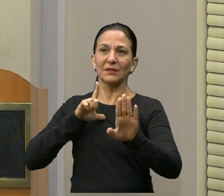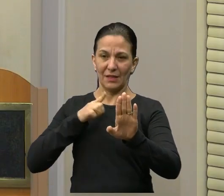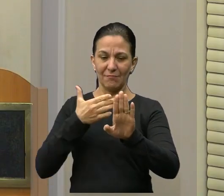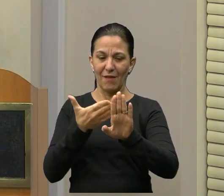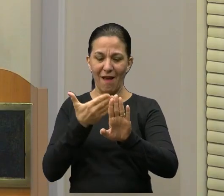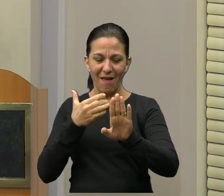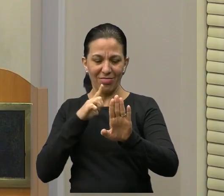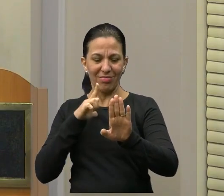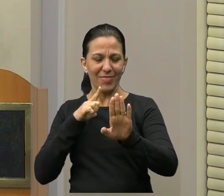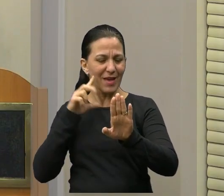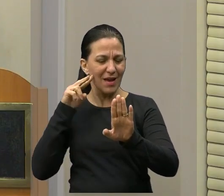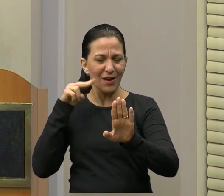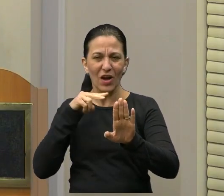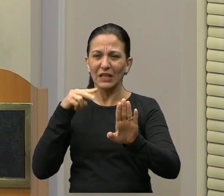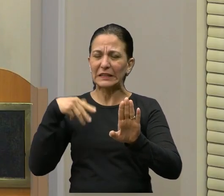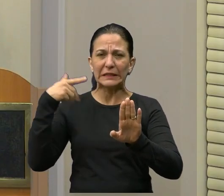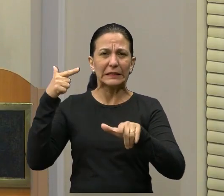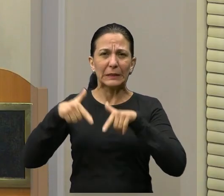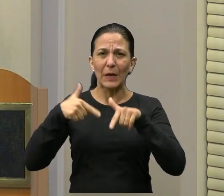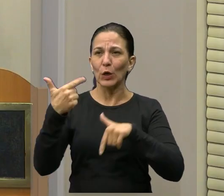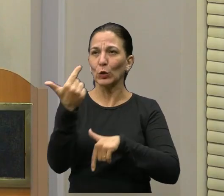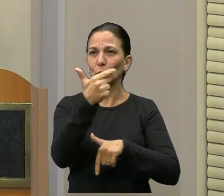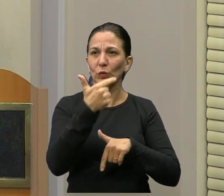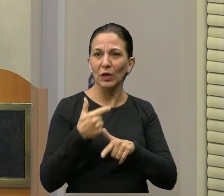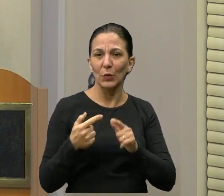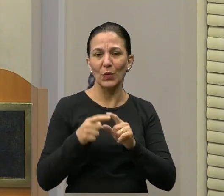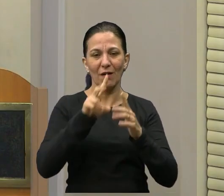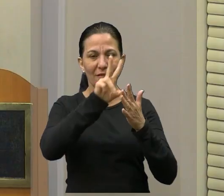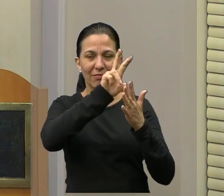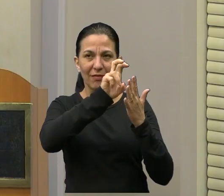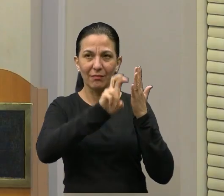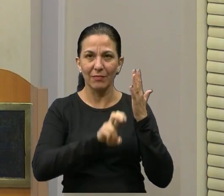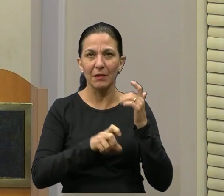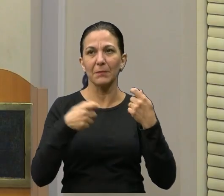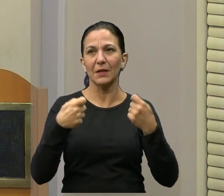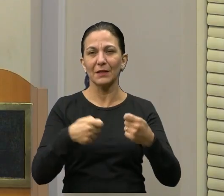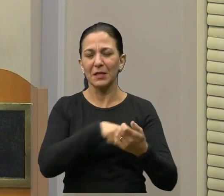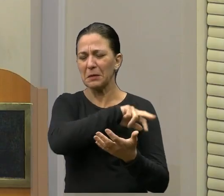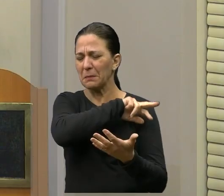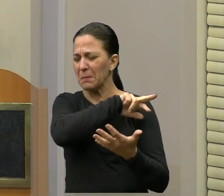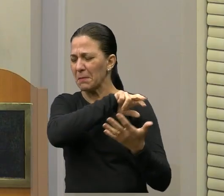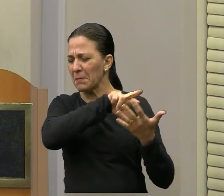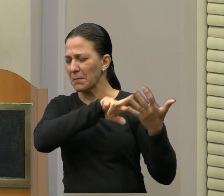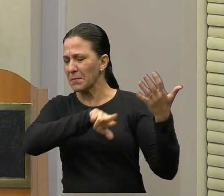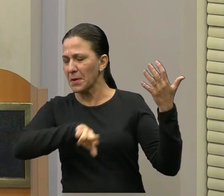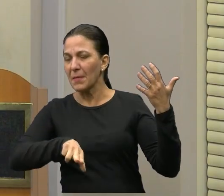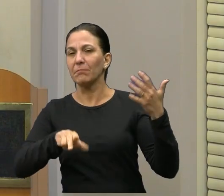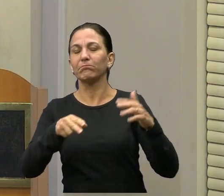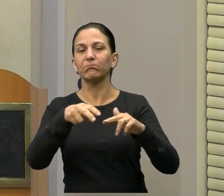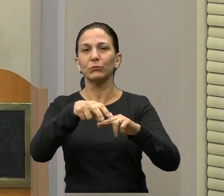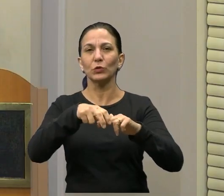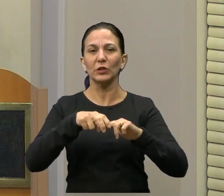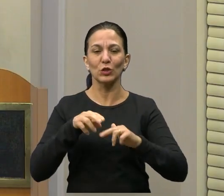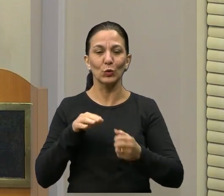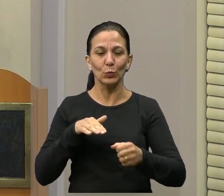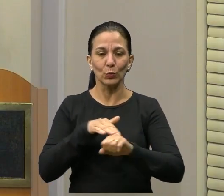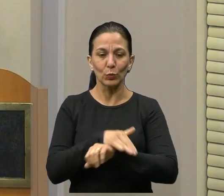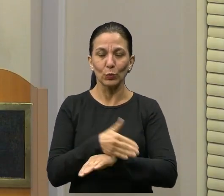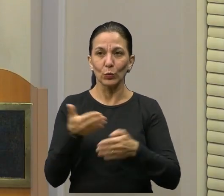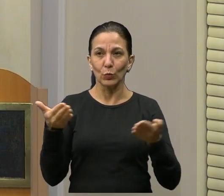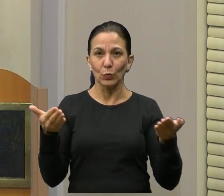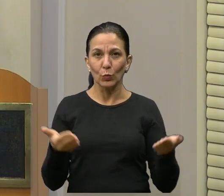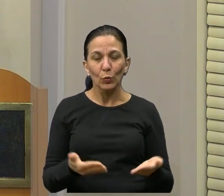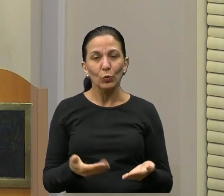sessão, ninguém mais trabalharia nessa casa, pois temas existem e por demais. Portanto, eu invoco, nessa noite, o